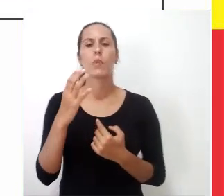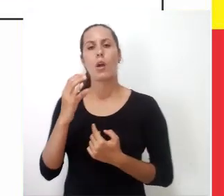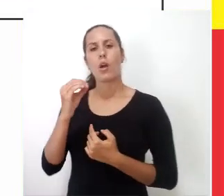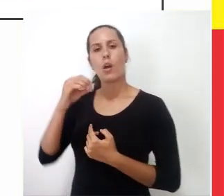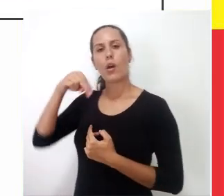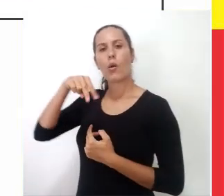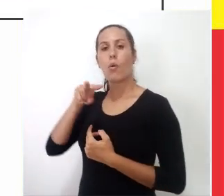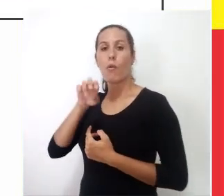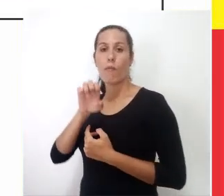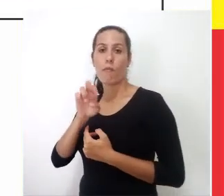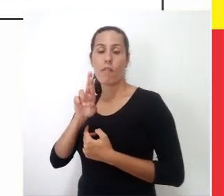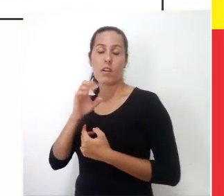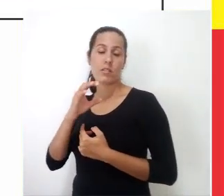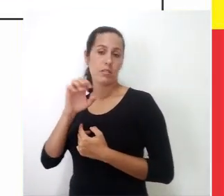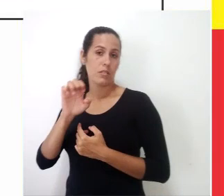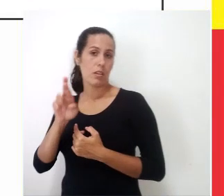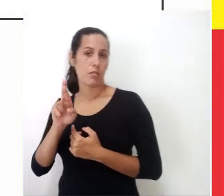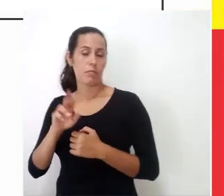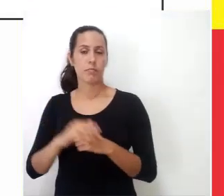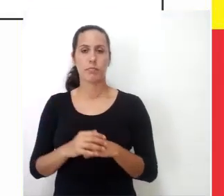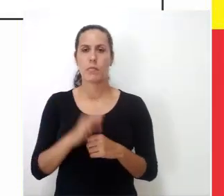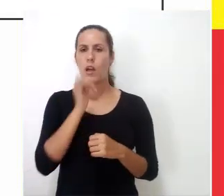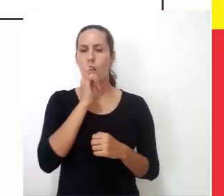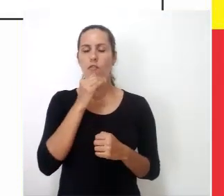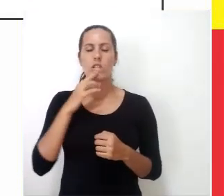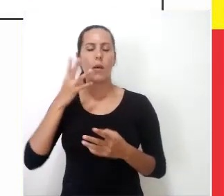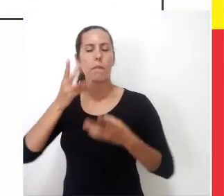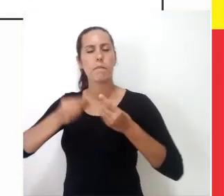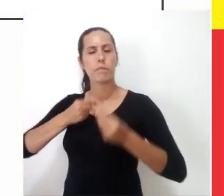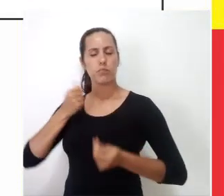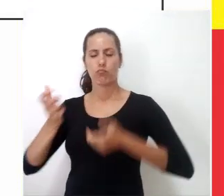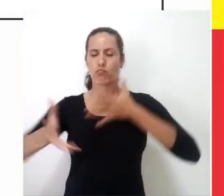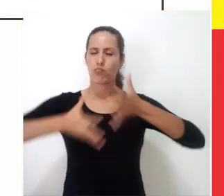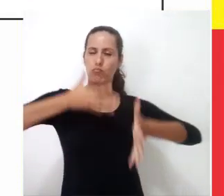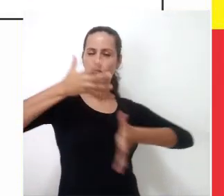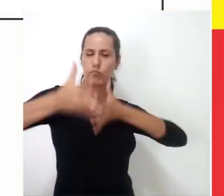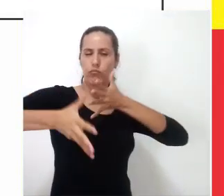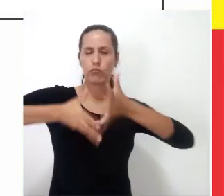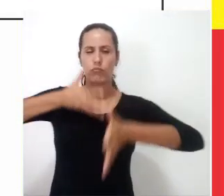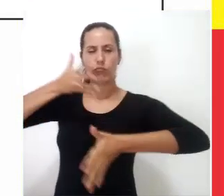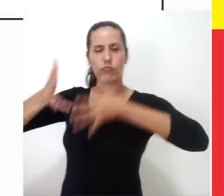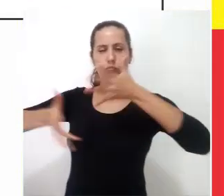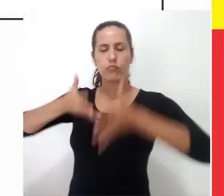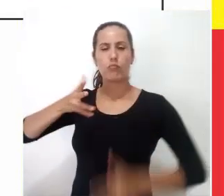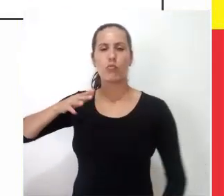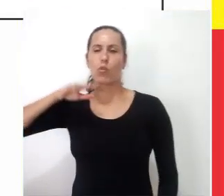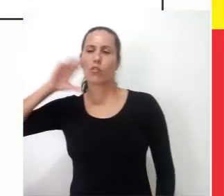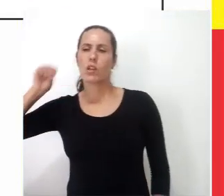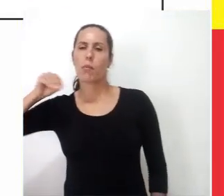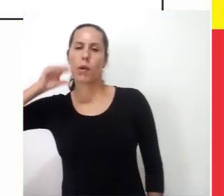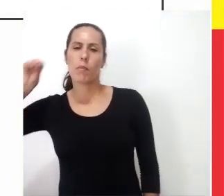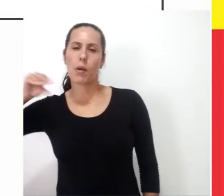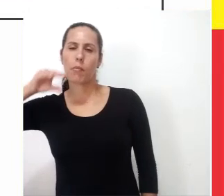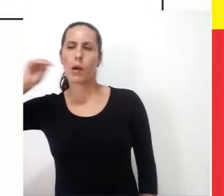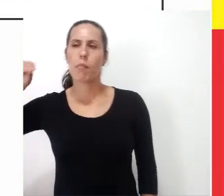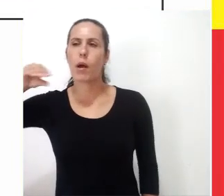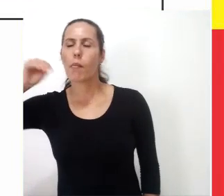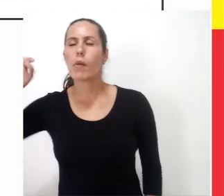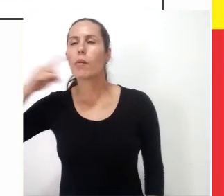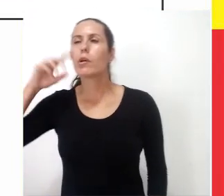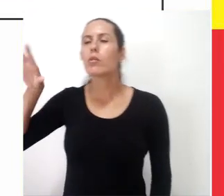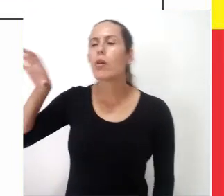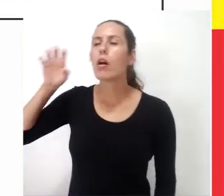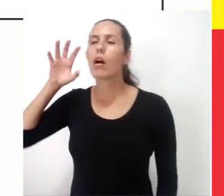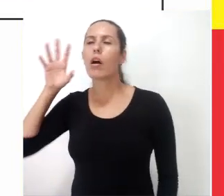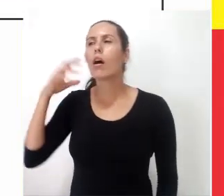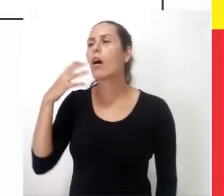convencer-se ou convencer alguém. Um exemplo, sua lábia, ou seja, sua fala, persuade qualquer